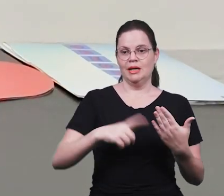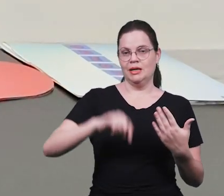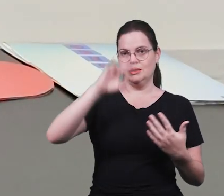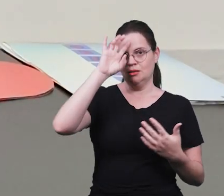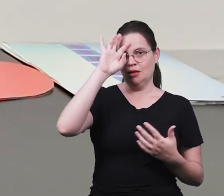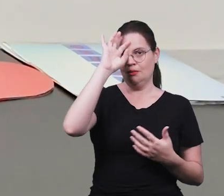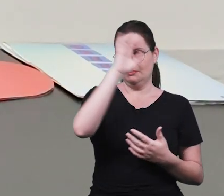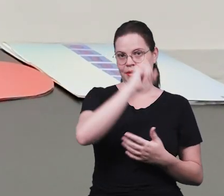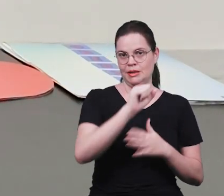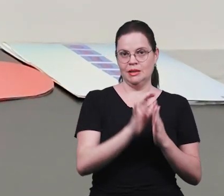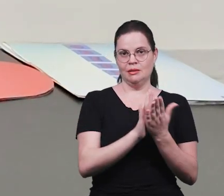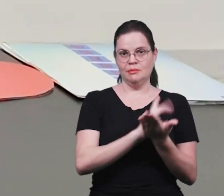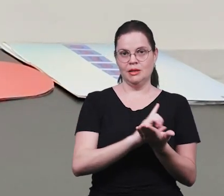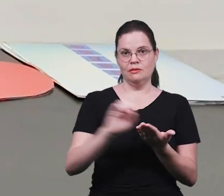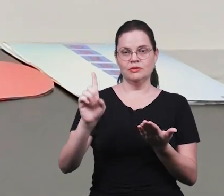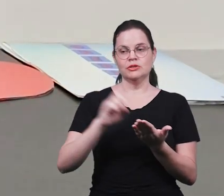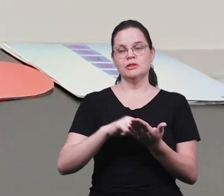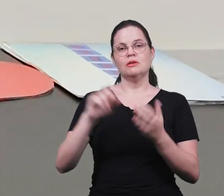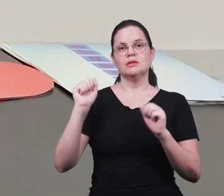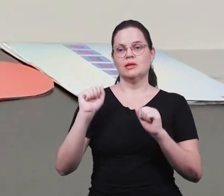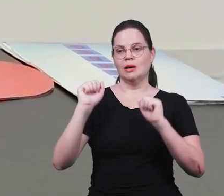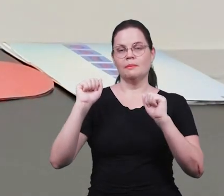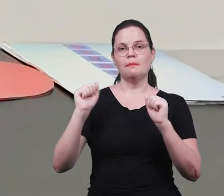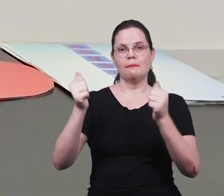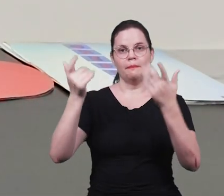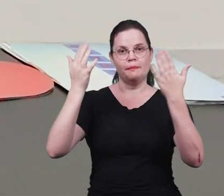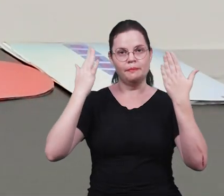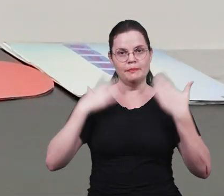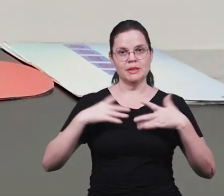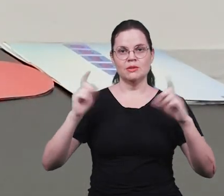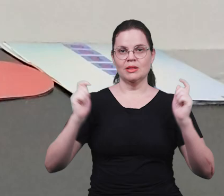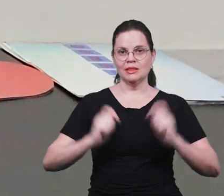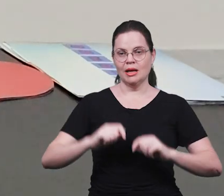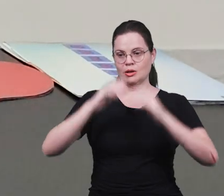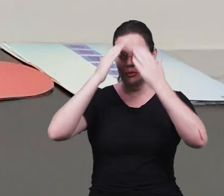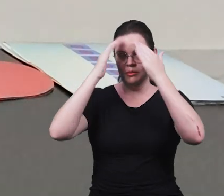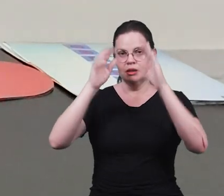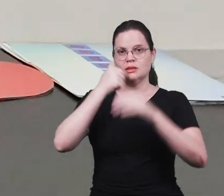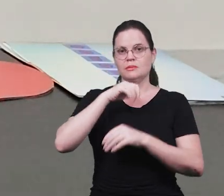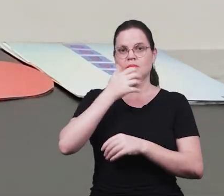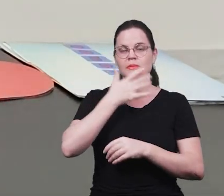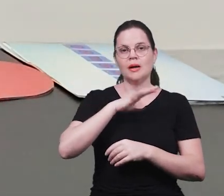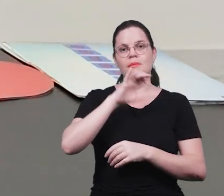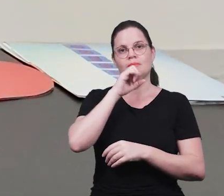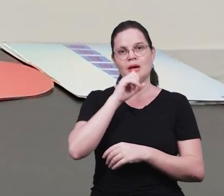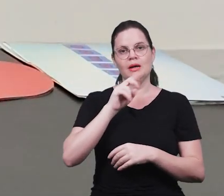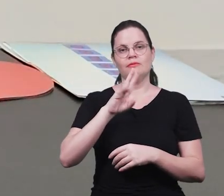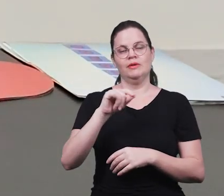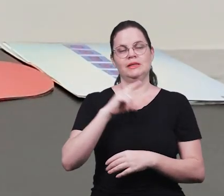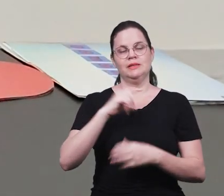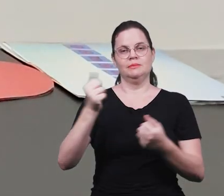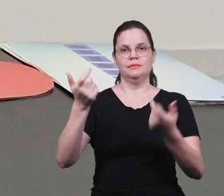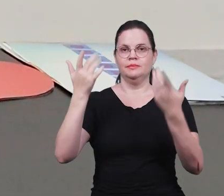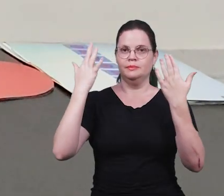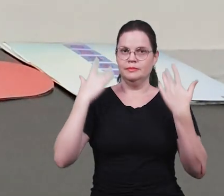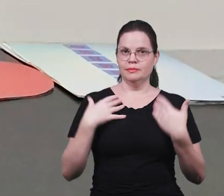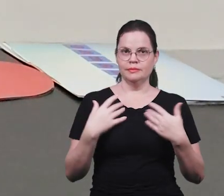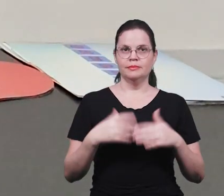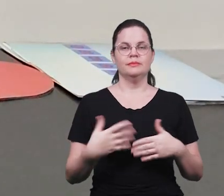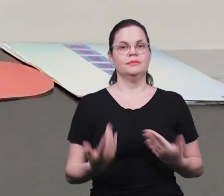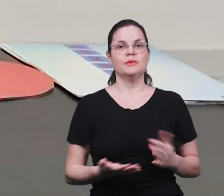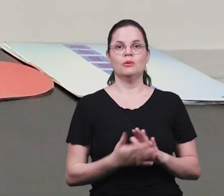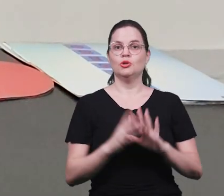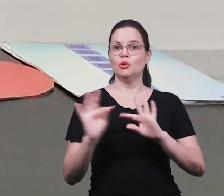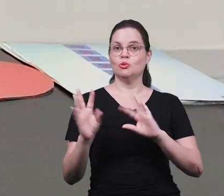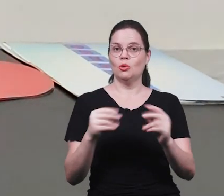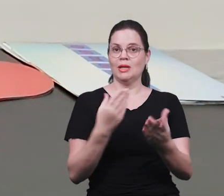que guardam a palavra e honram seus pais são abençoados. Então, tudo que eu disser da aula vai girar em torno disso. Quem